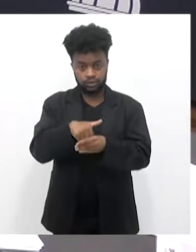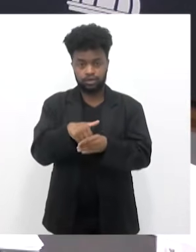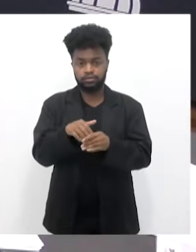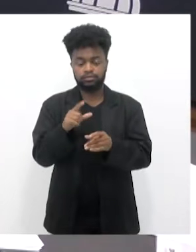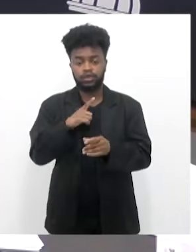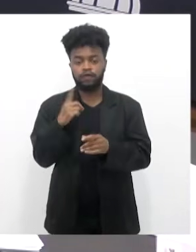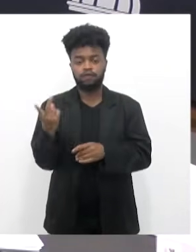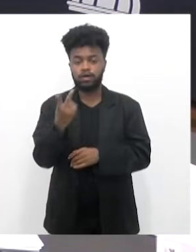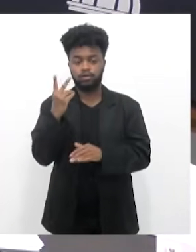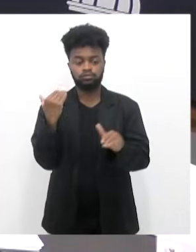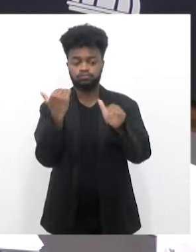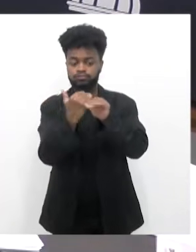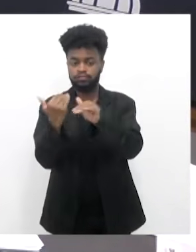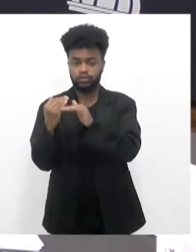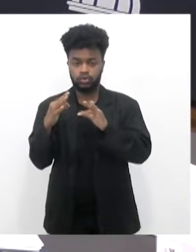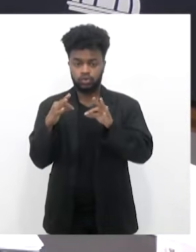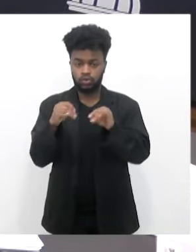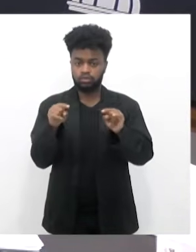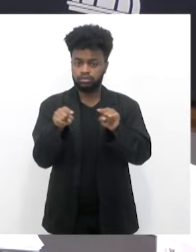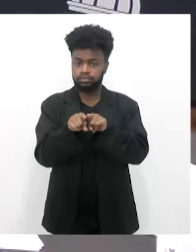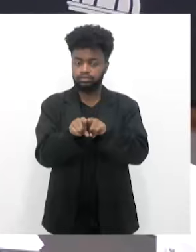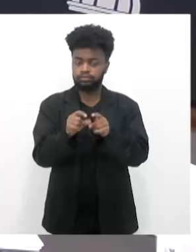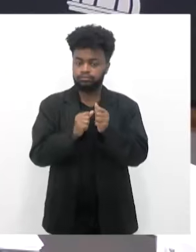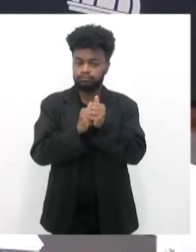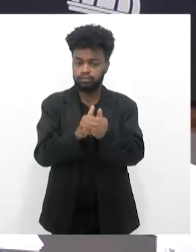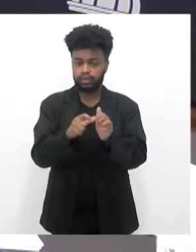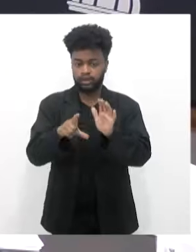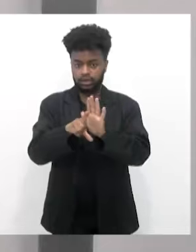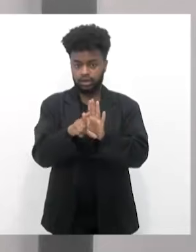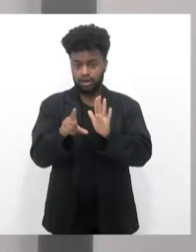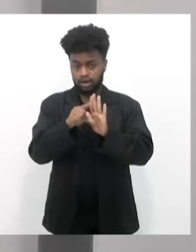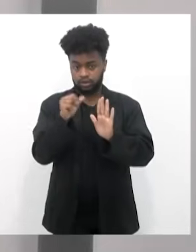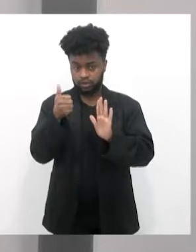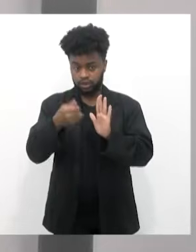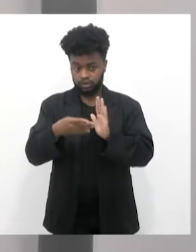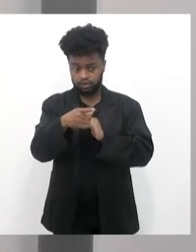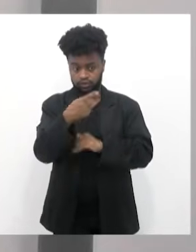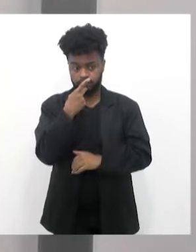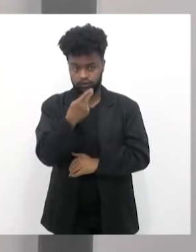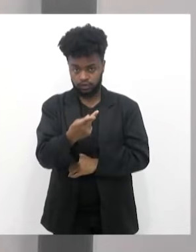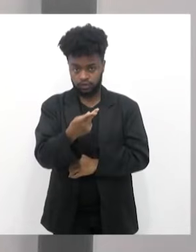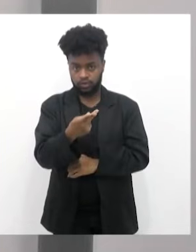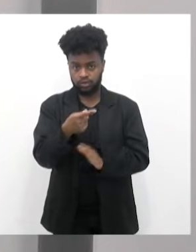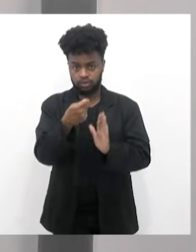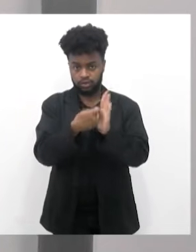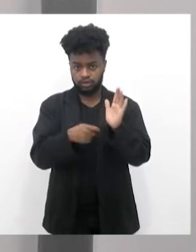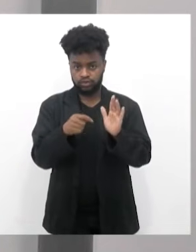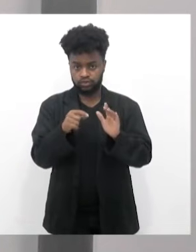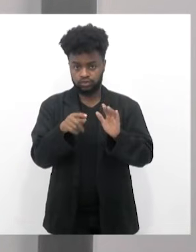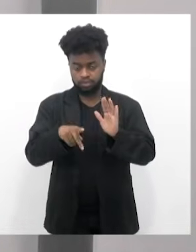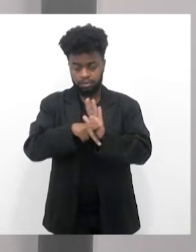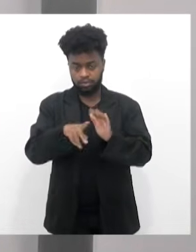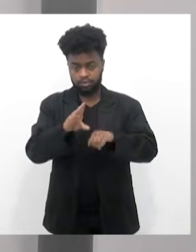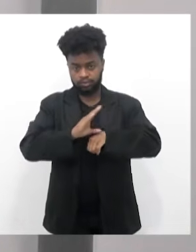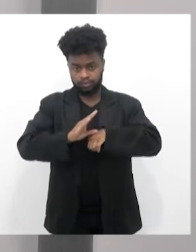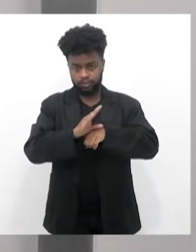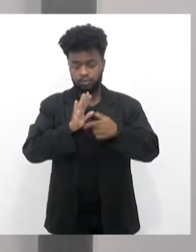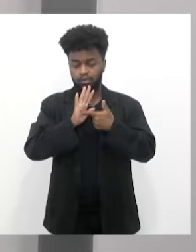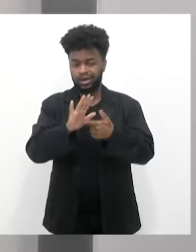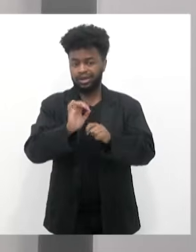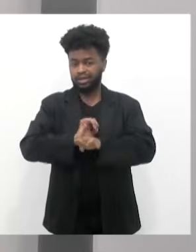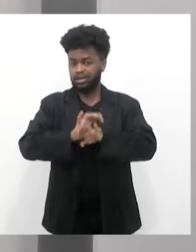para todos e nos termos da lei. O artigo 14, que Vossa Excelência cita no texto constitucional, ele está